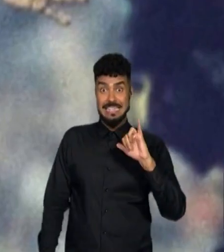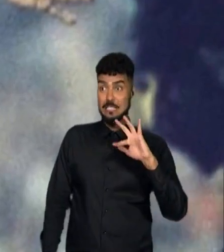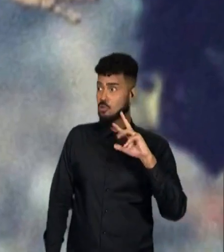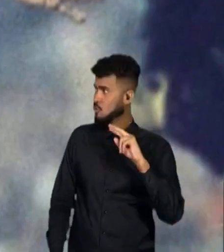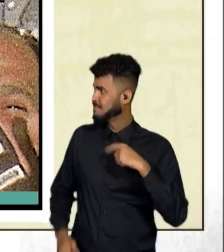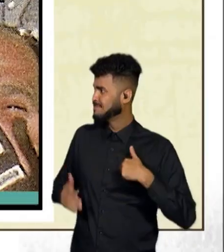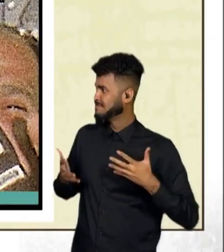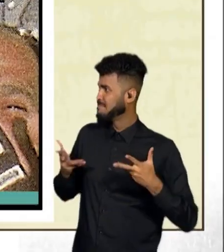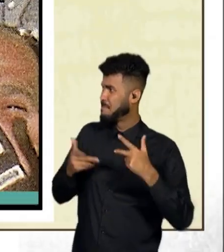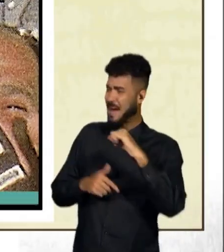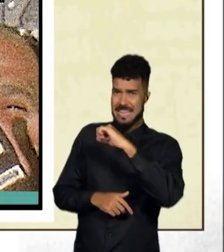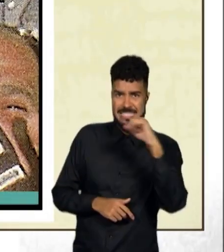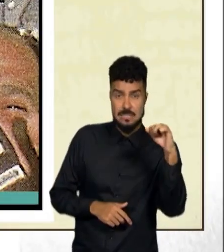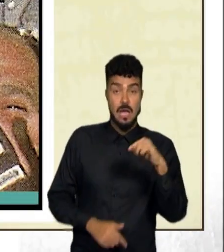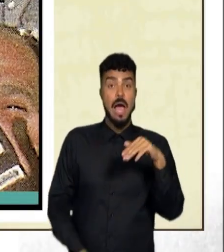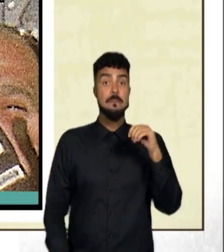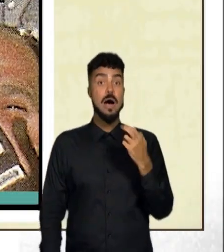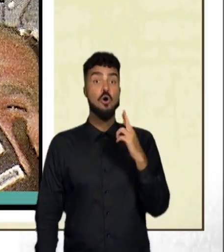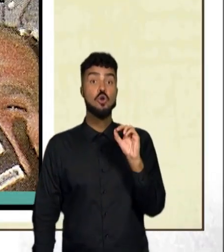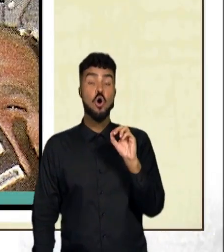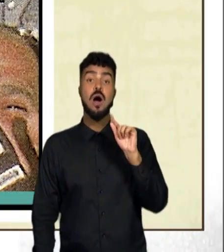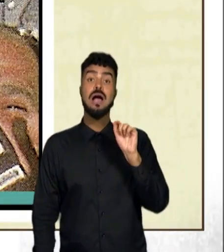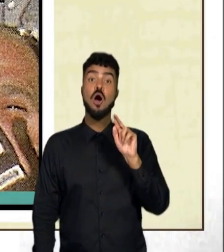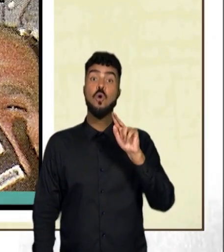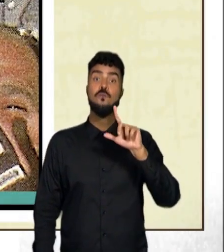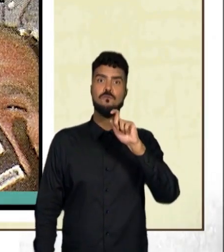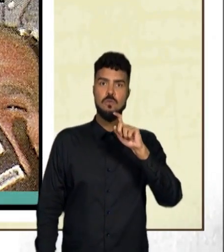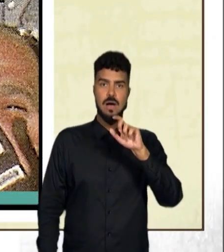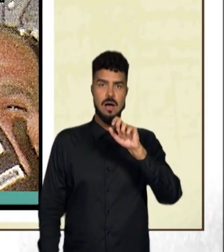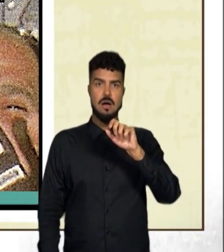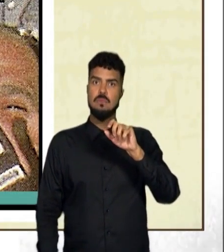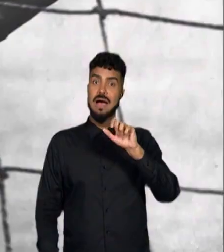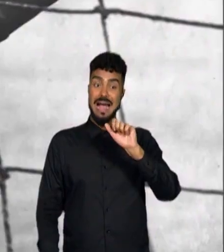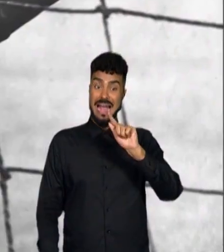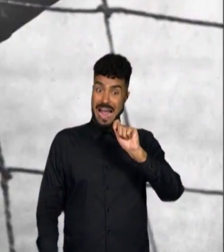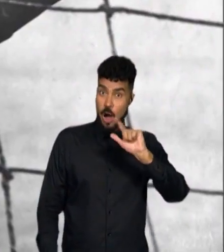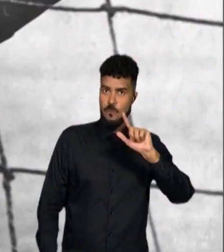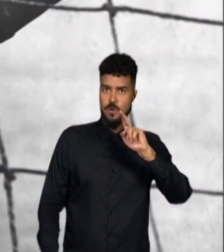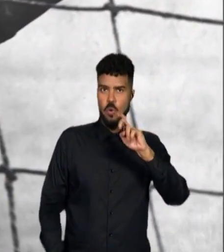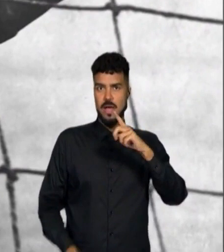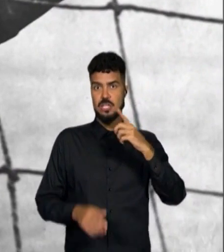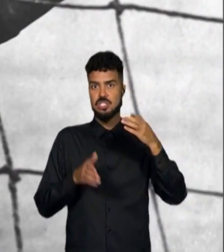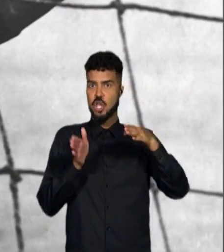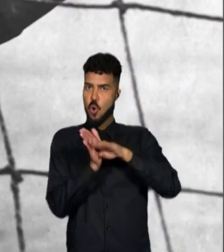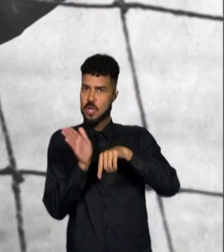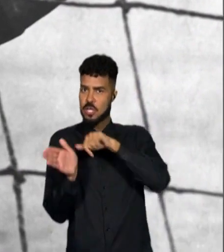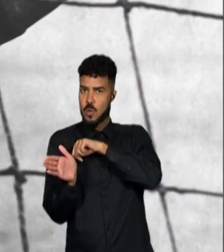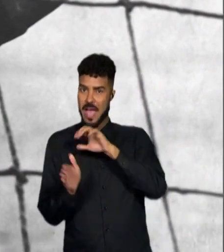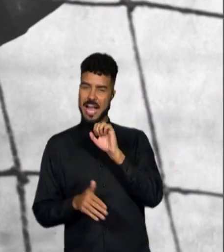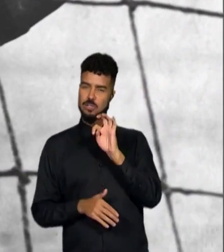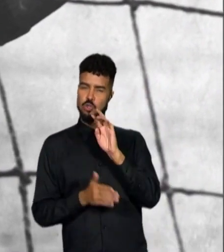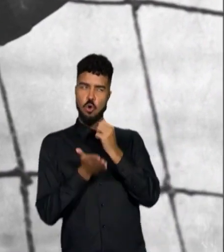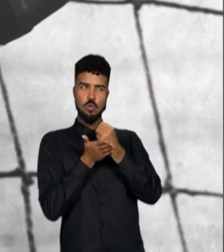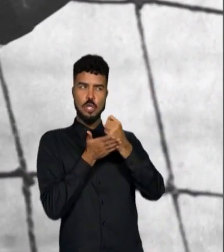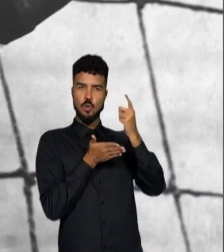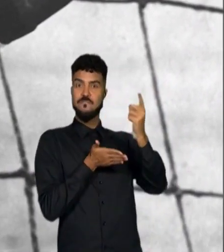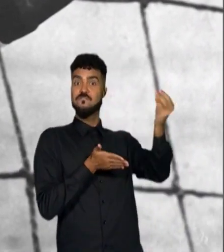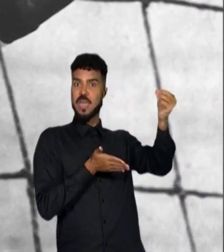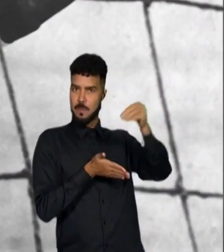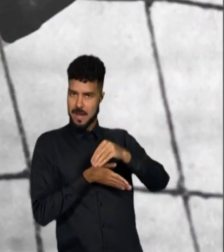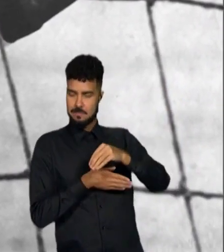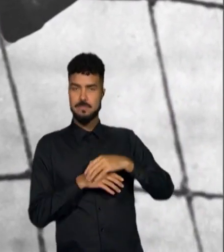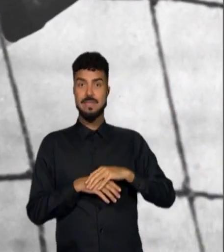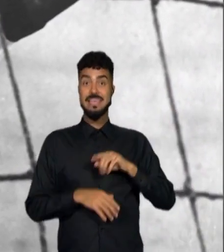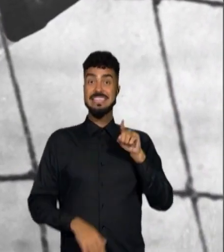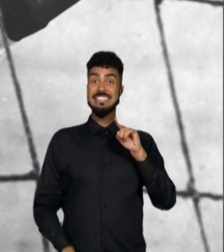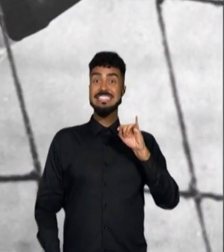cracaço, Mauro Galvão, que chegou aqui no Rio, o Castor trouxe ele para cá, né? E seus mestres Ziza, Zizinho